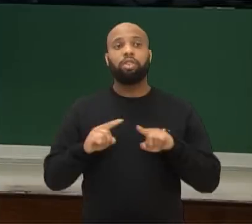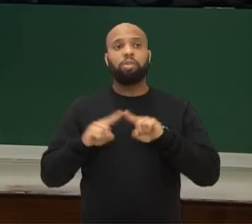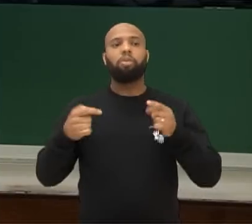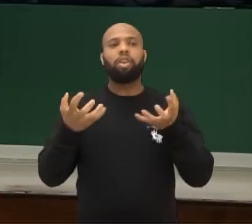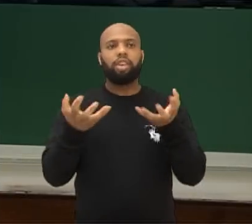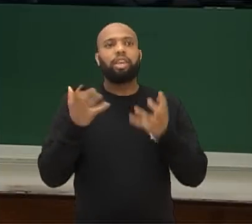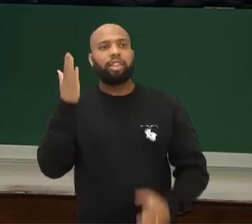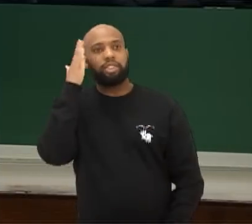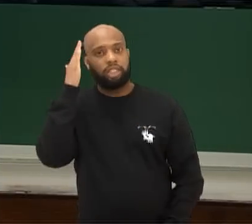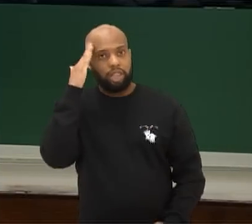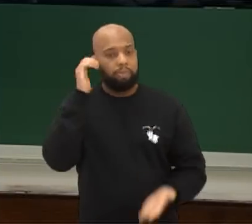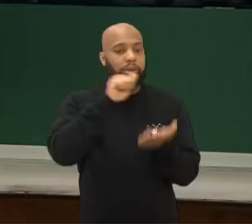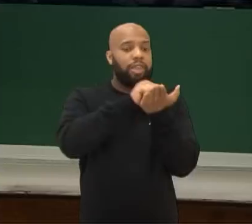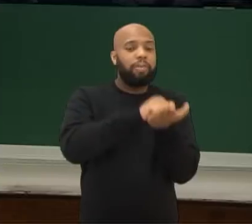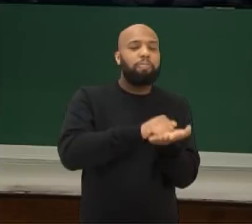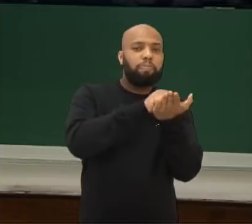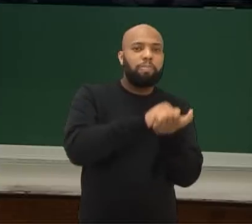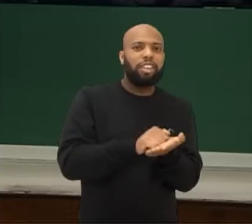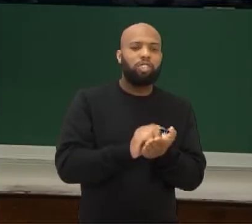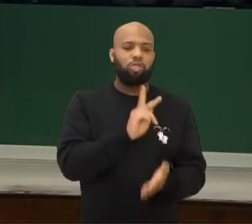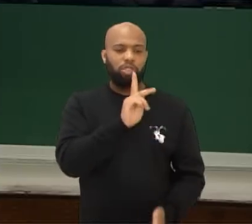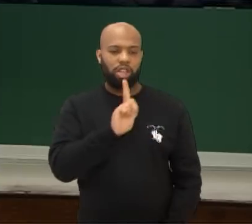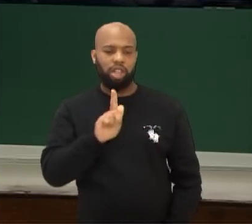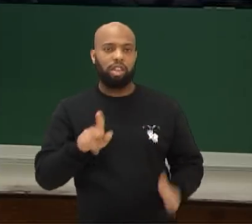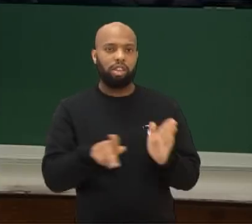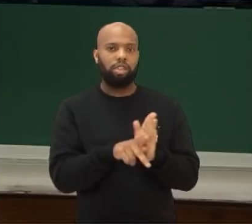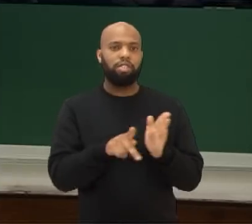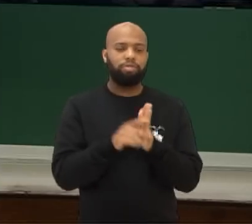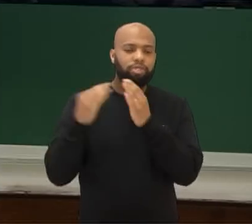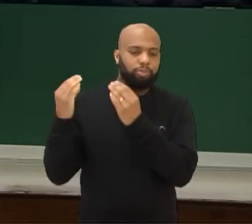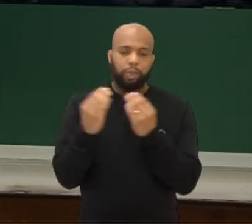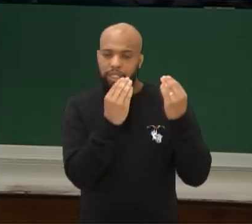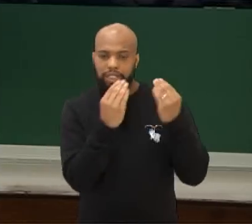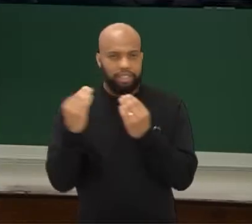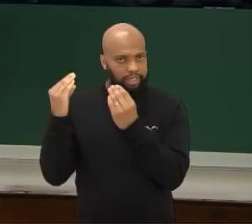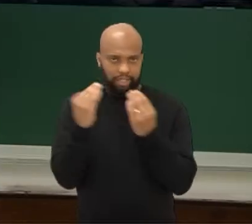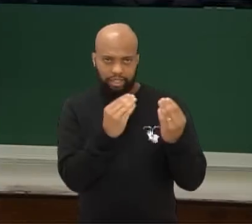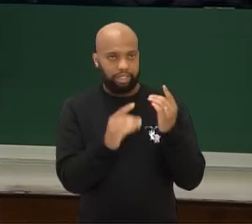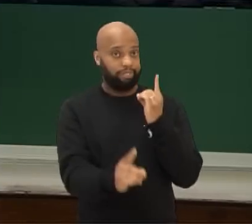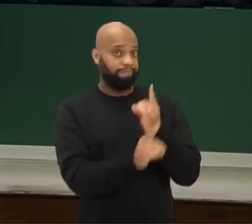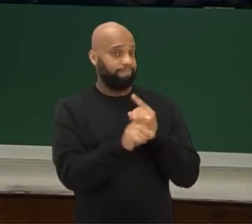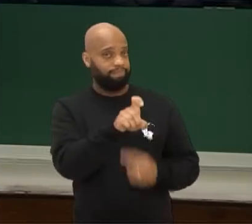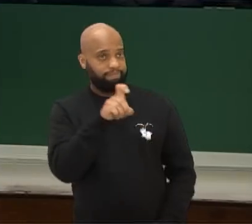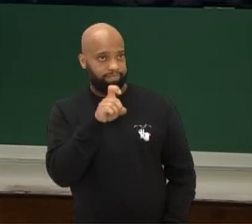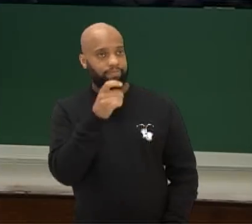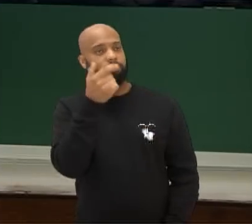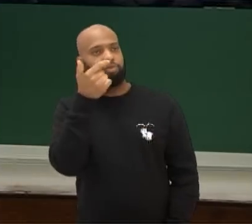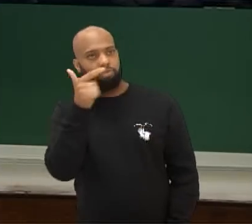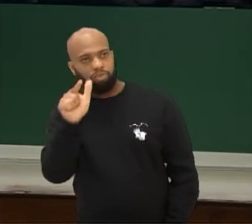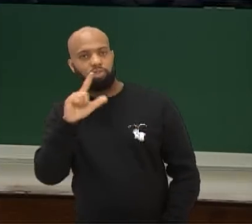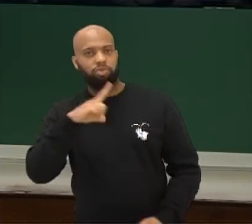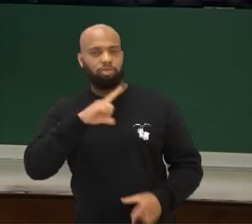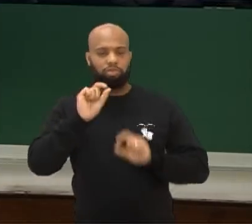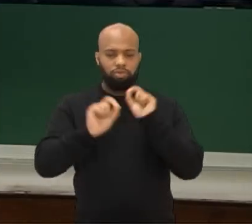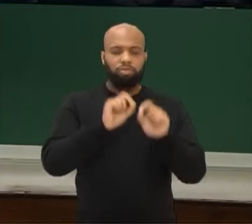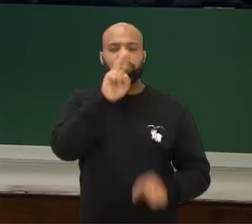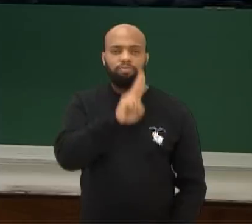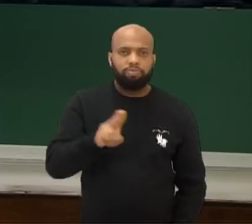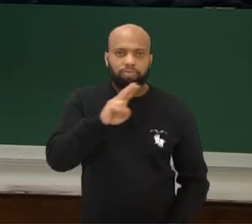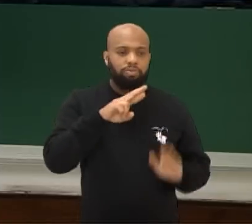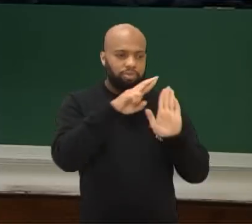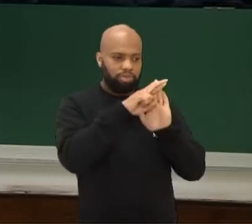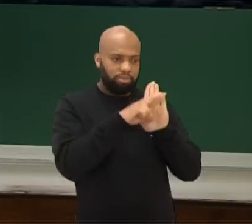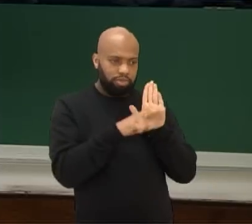ele pede para você encontrar o valor da melancia, o valor de x. Novamente, vamos